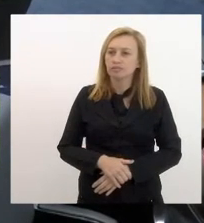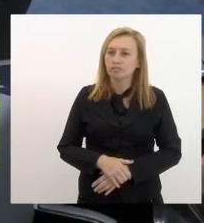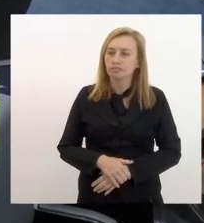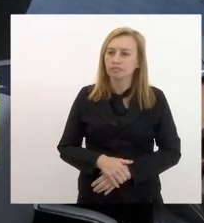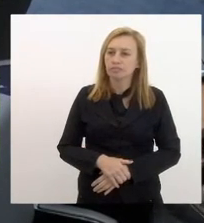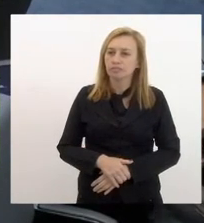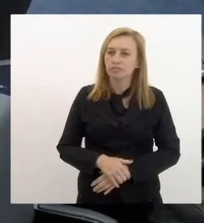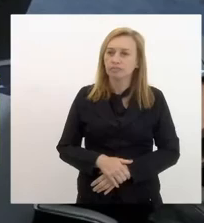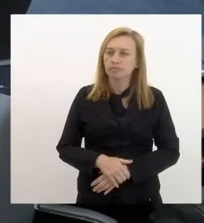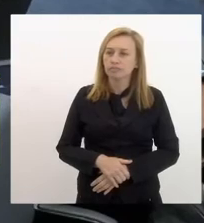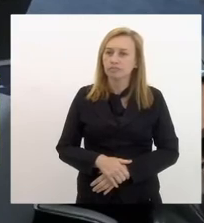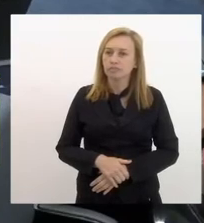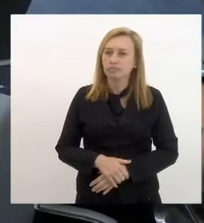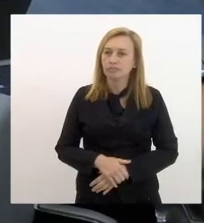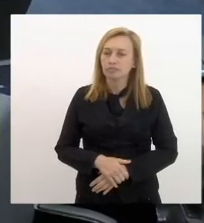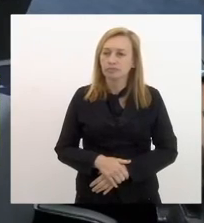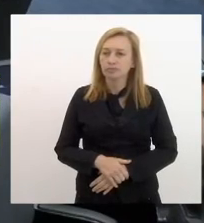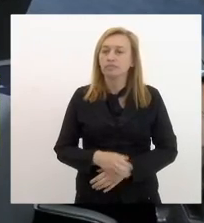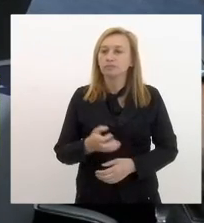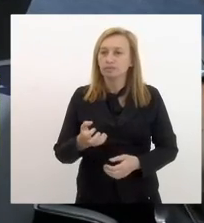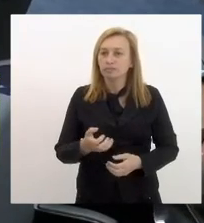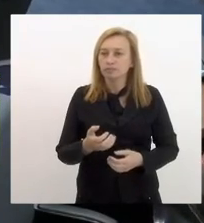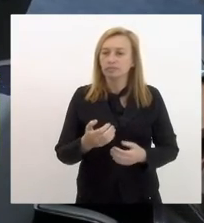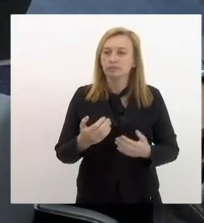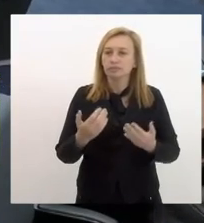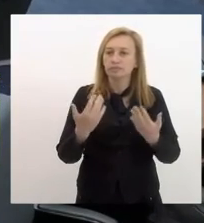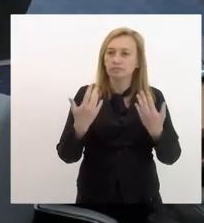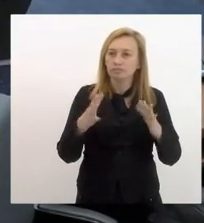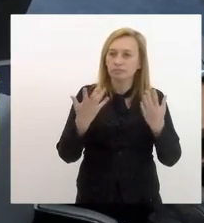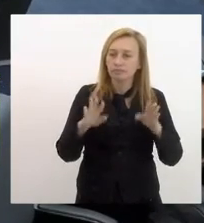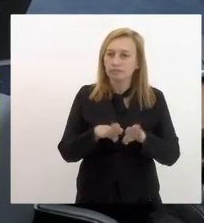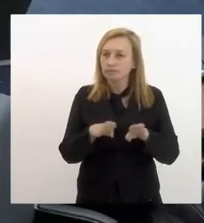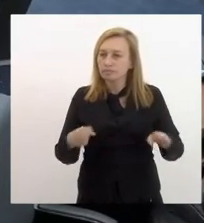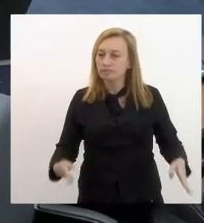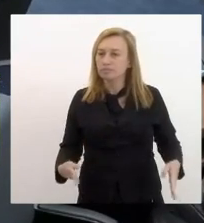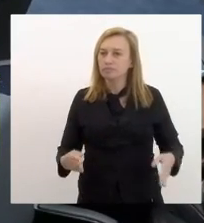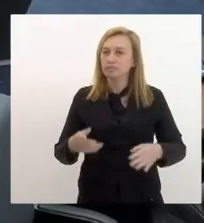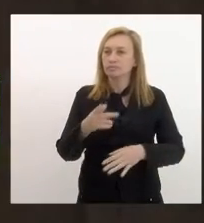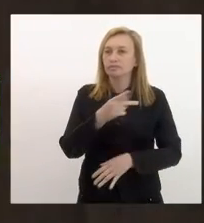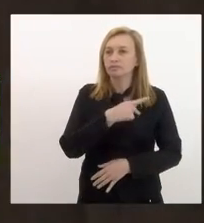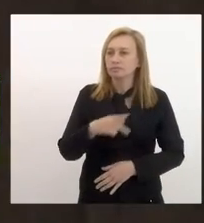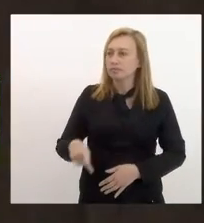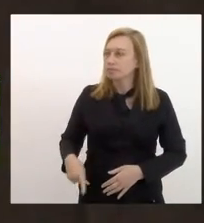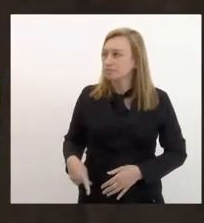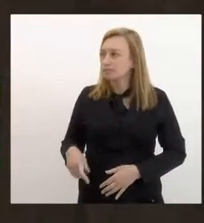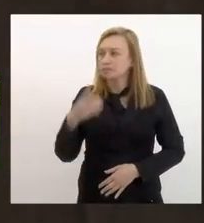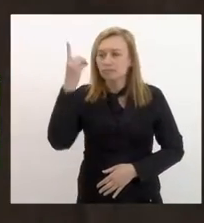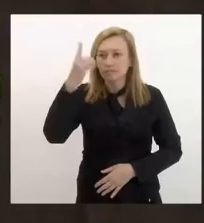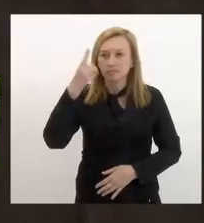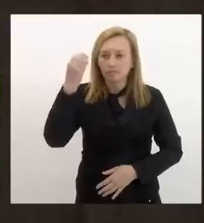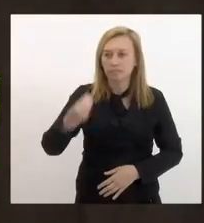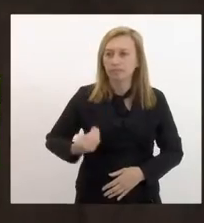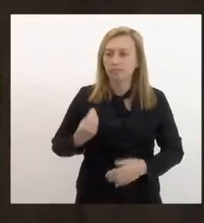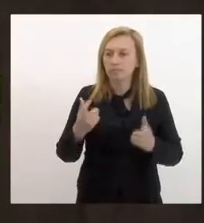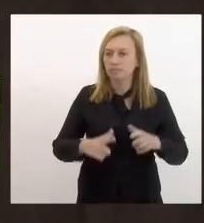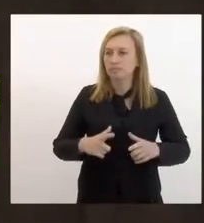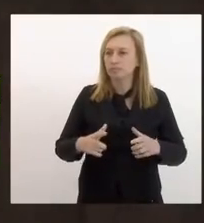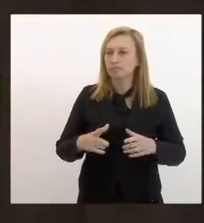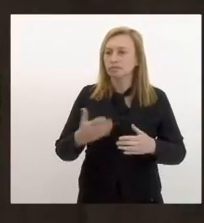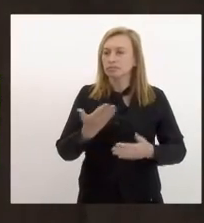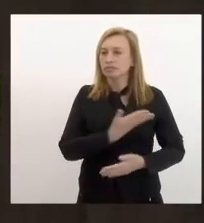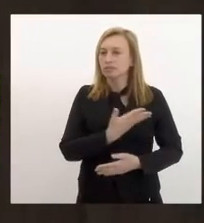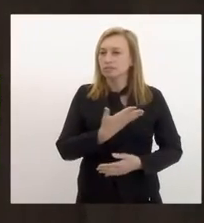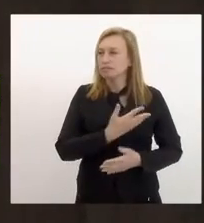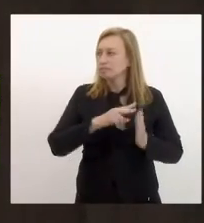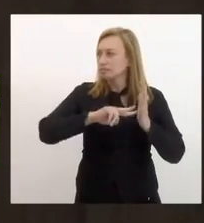Opa quero cumprimentar a mesa na pessoa do presidente do deputado presente aos companheiros de luta sindical